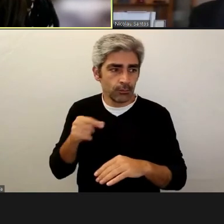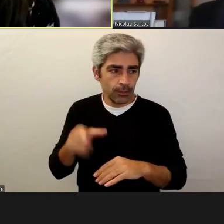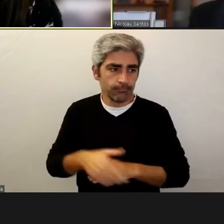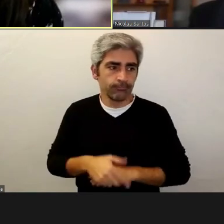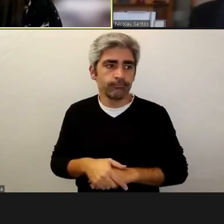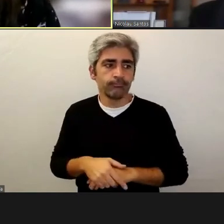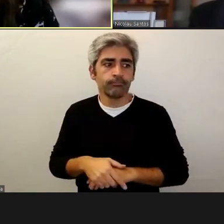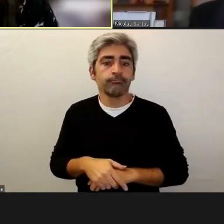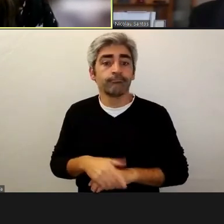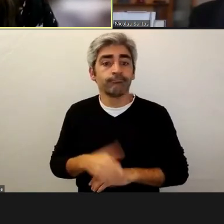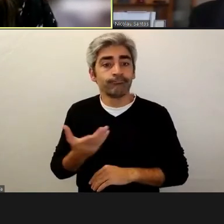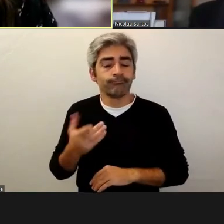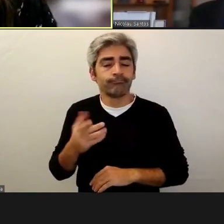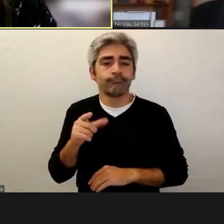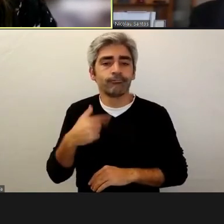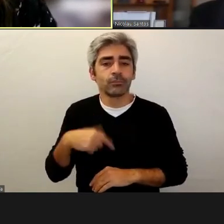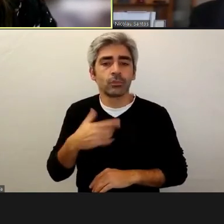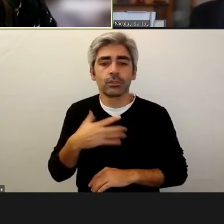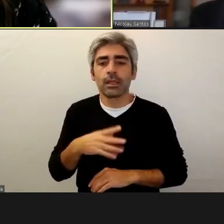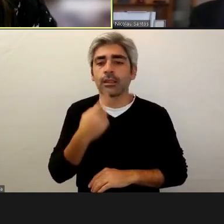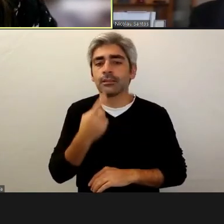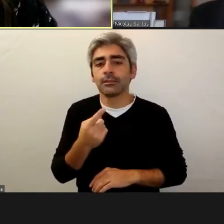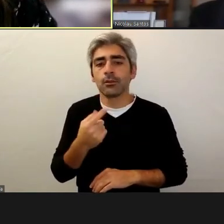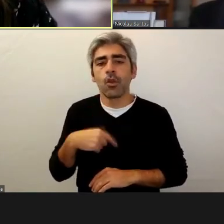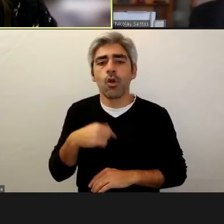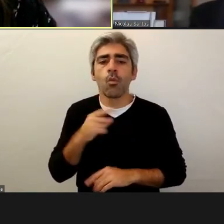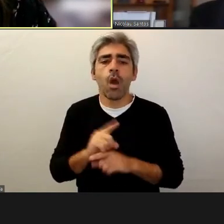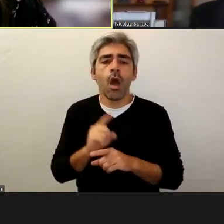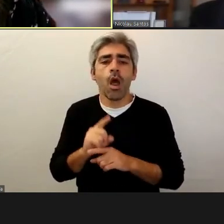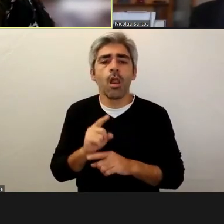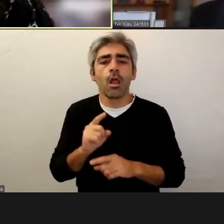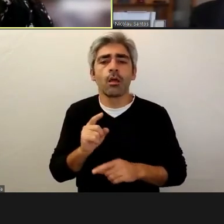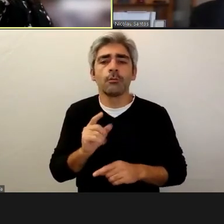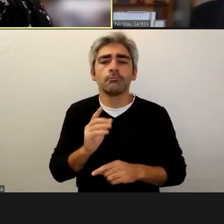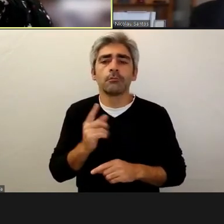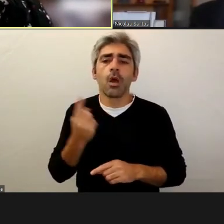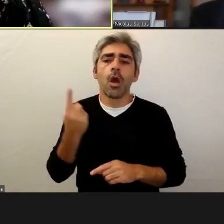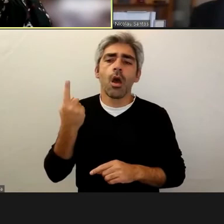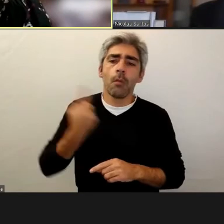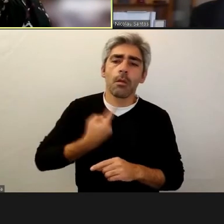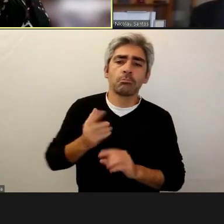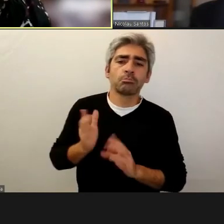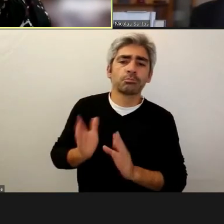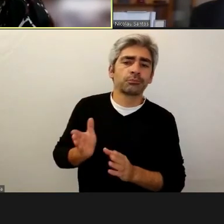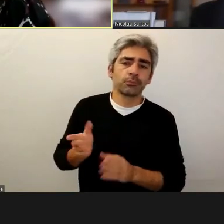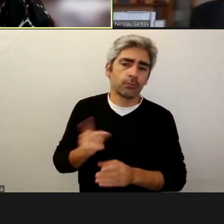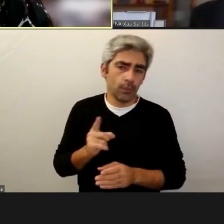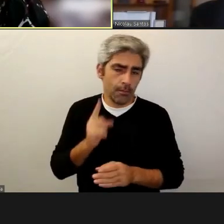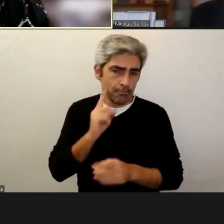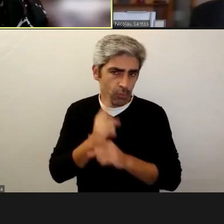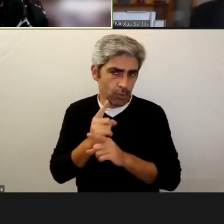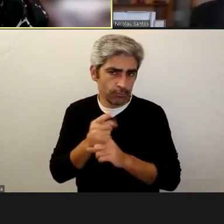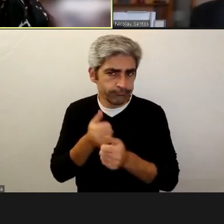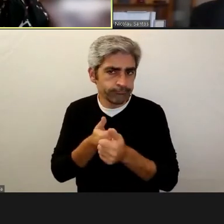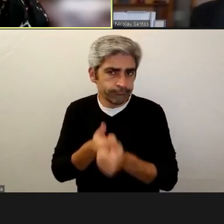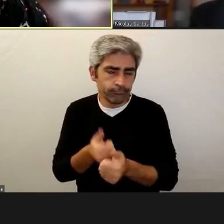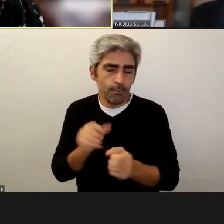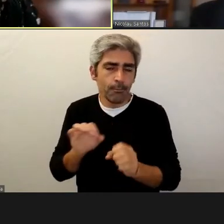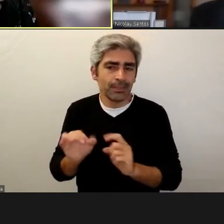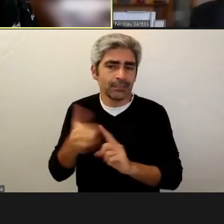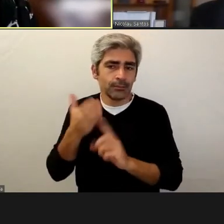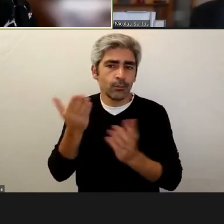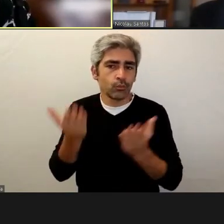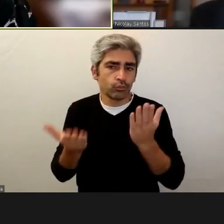que nós estejamos desobrigados de aplicar o princípio da proporcionalidade, e também não significa que